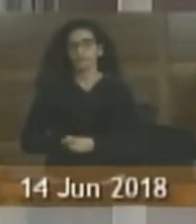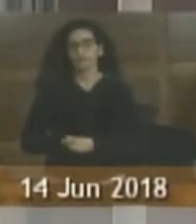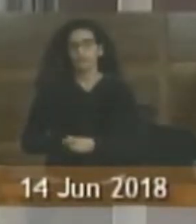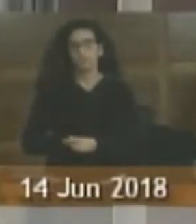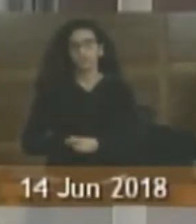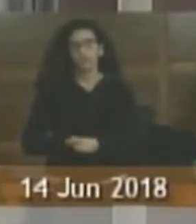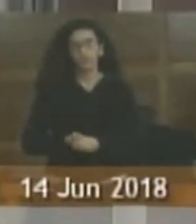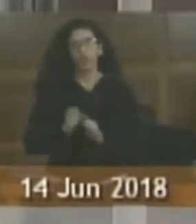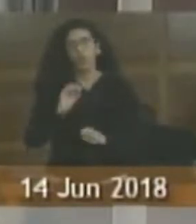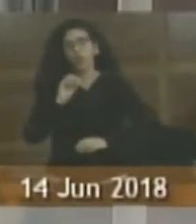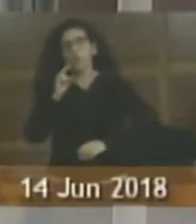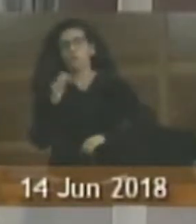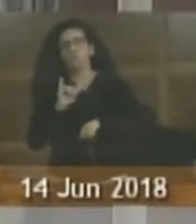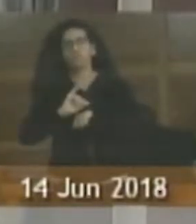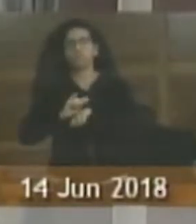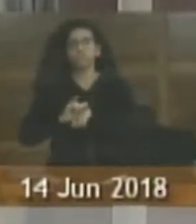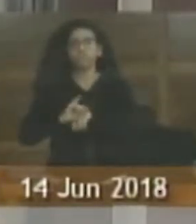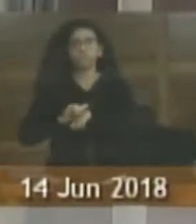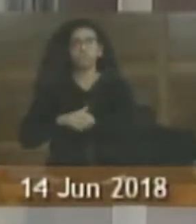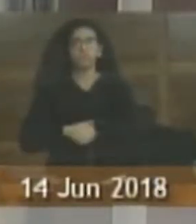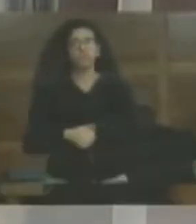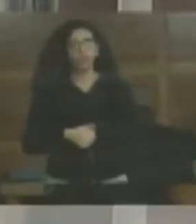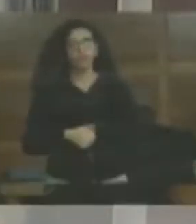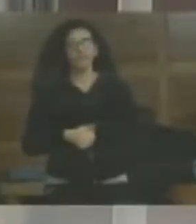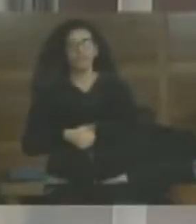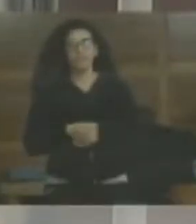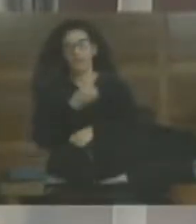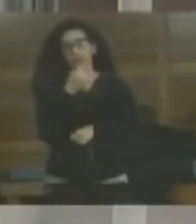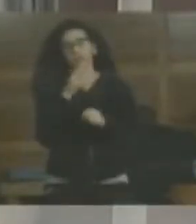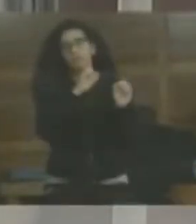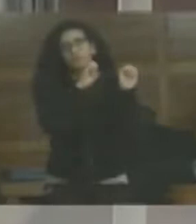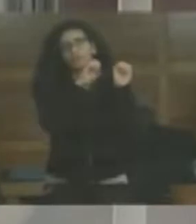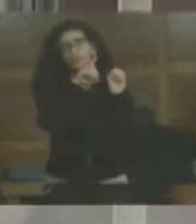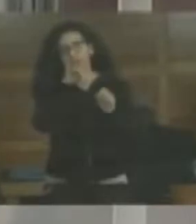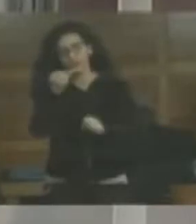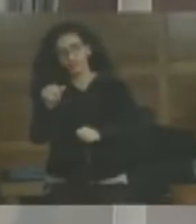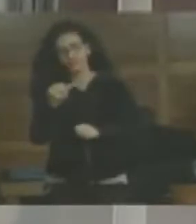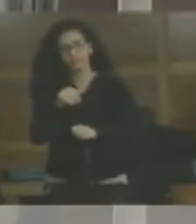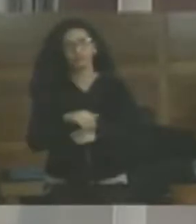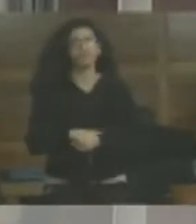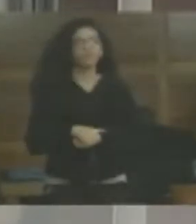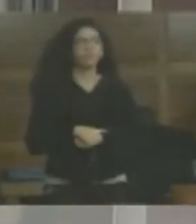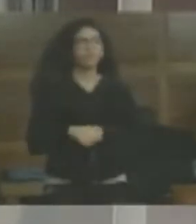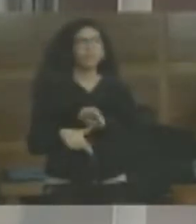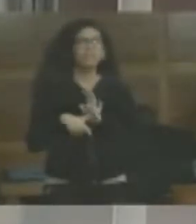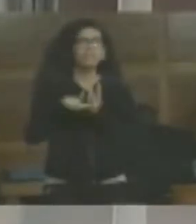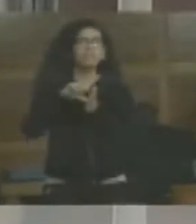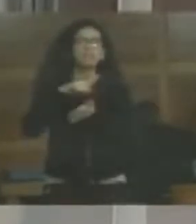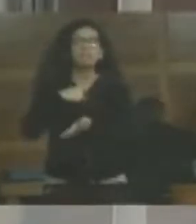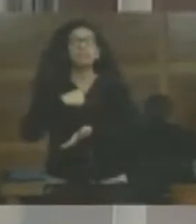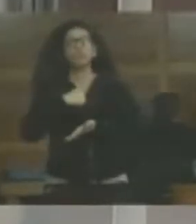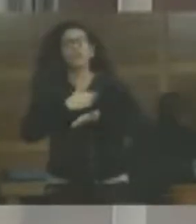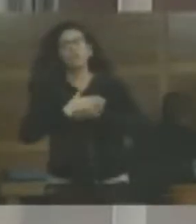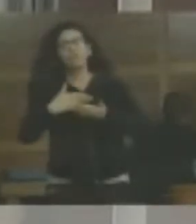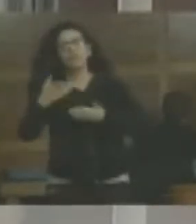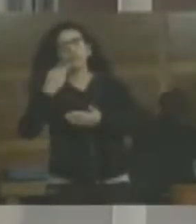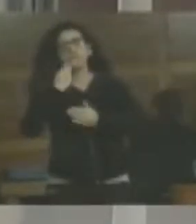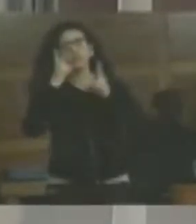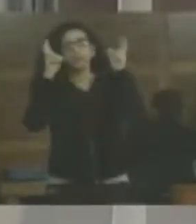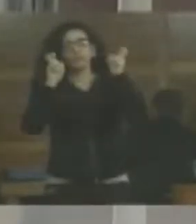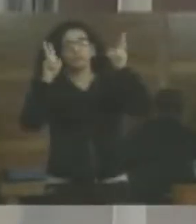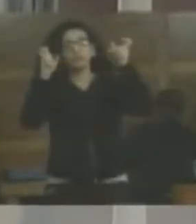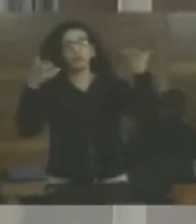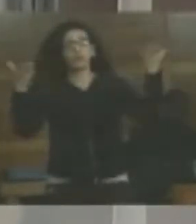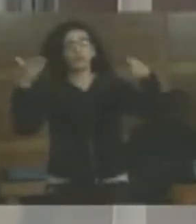que nos assistem através do YouTube, um excelente dia, um bom dia. Bem, antes de entrar nas minhas matérias do expediente,